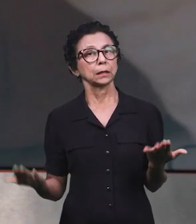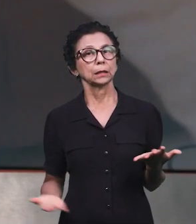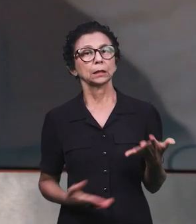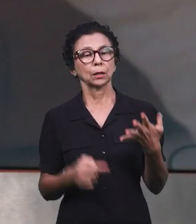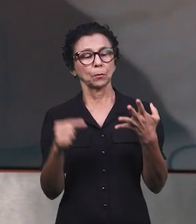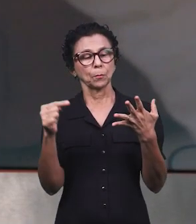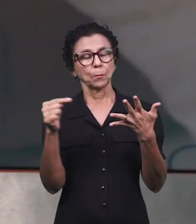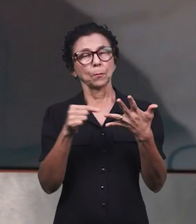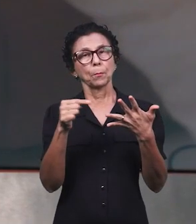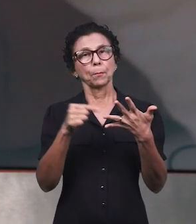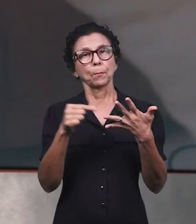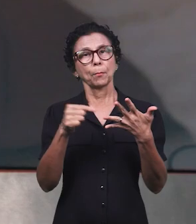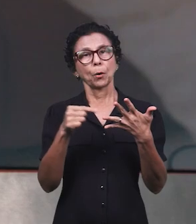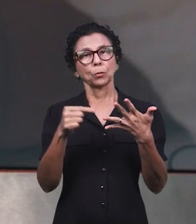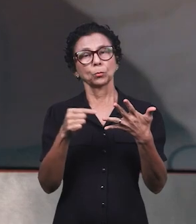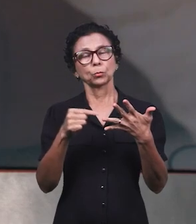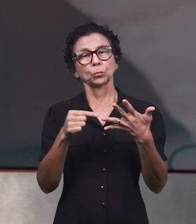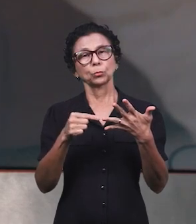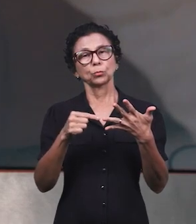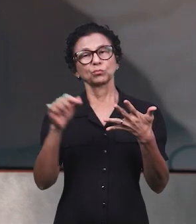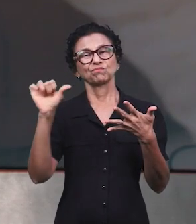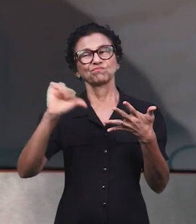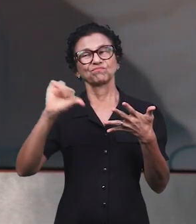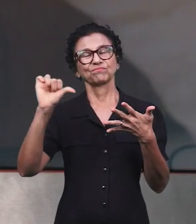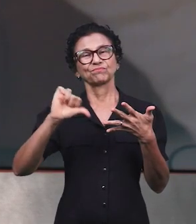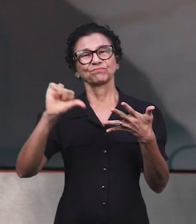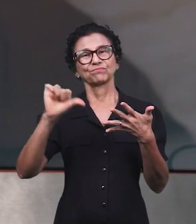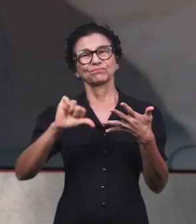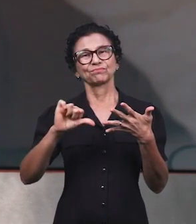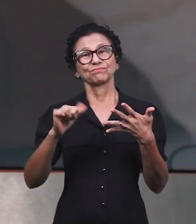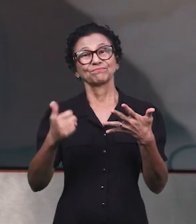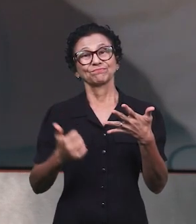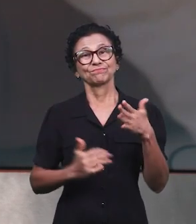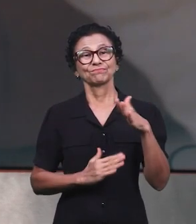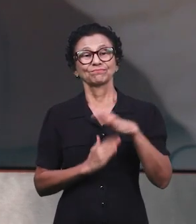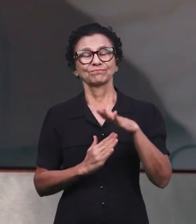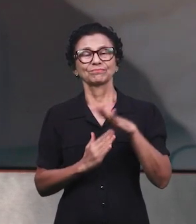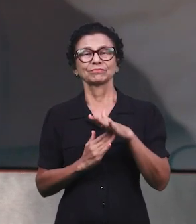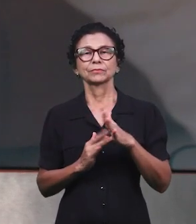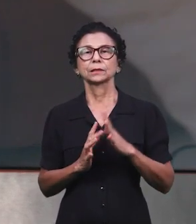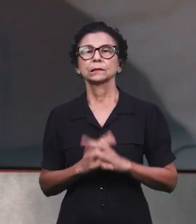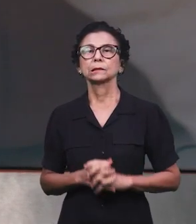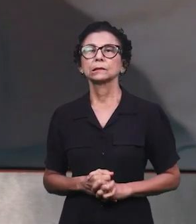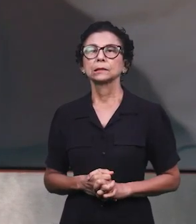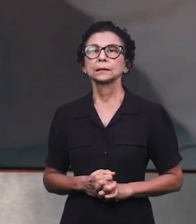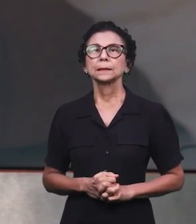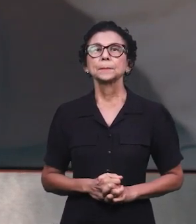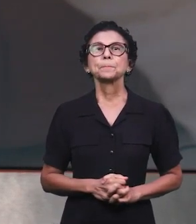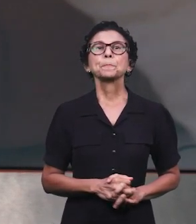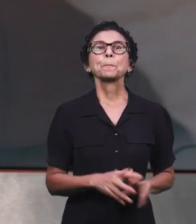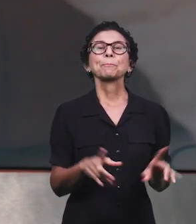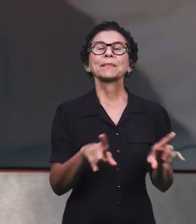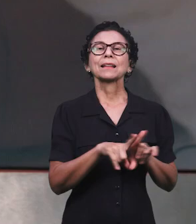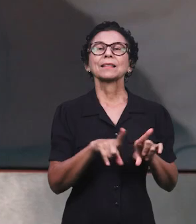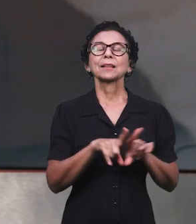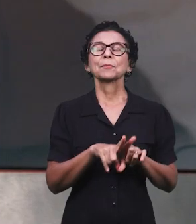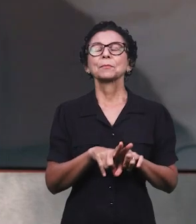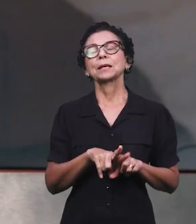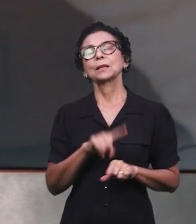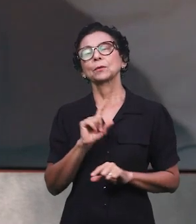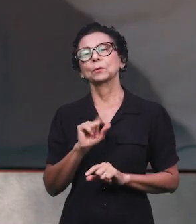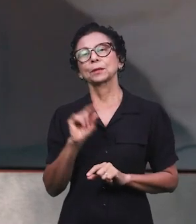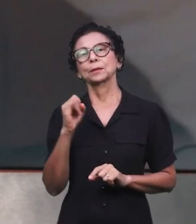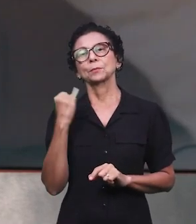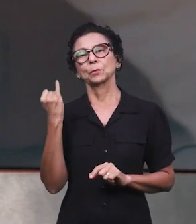uma limitação do ensino à distância, ok? E uma coisa que a gente precisa destacar, que às vezes,